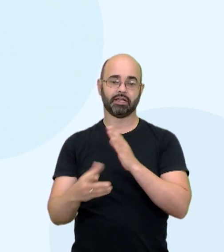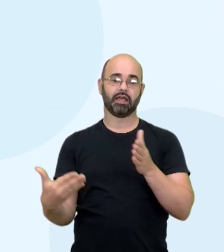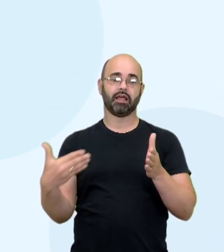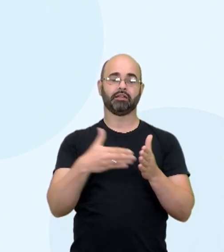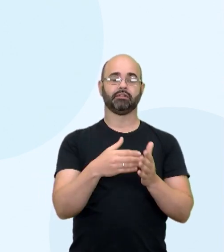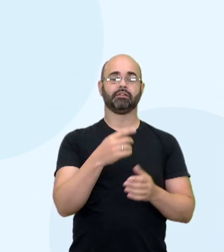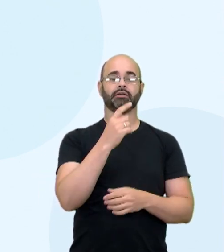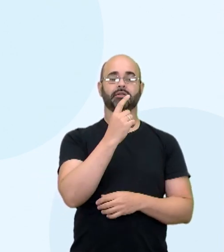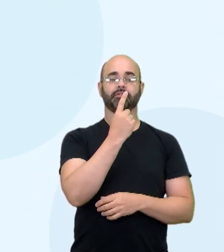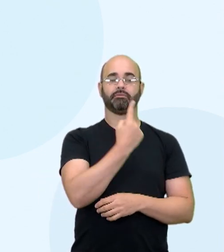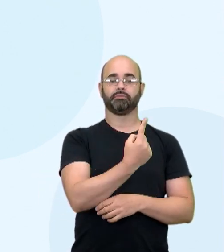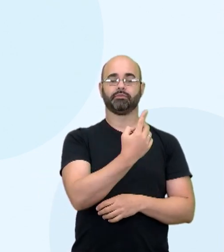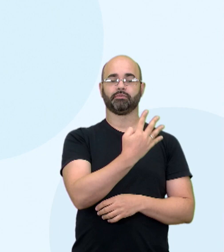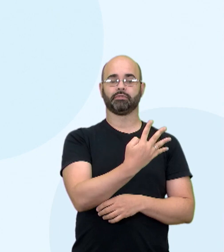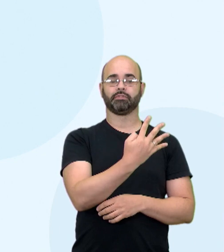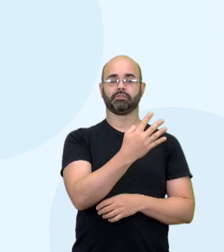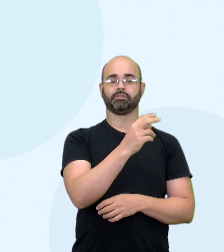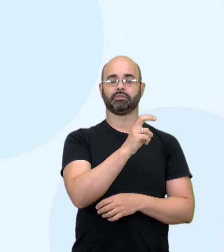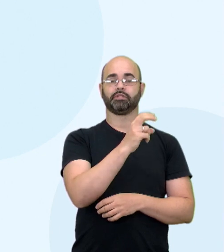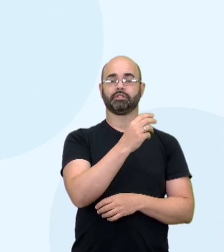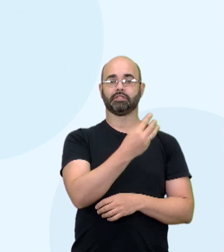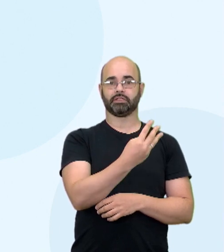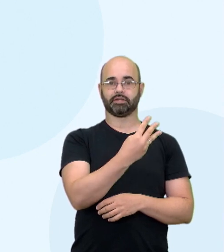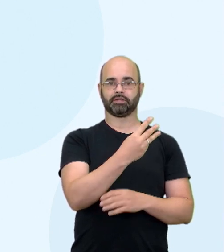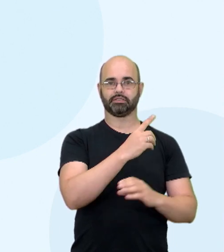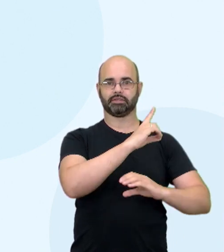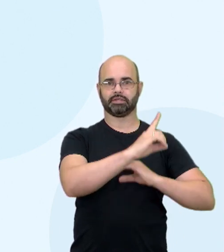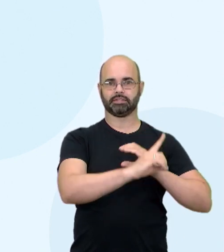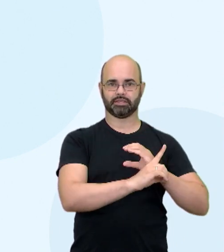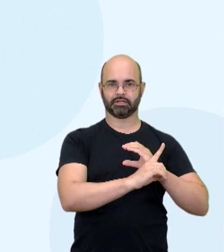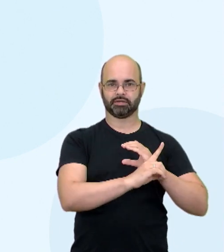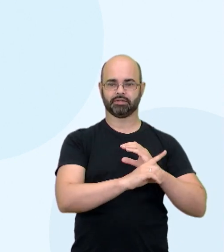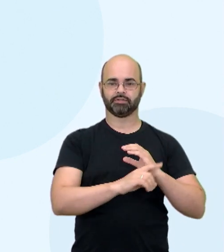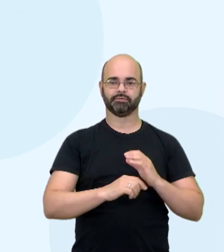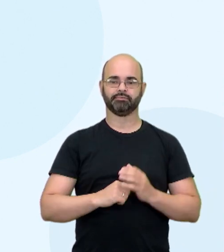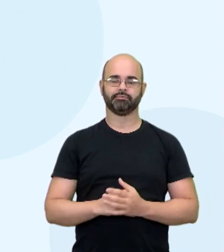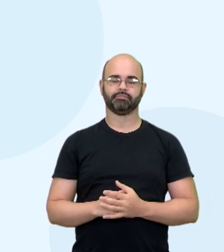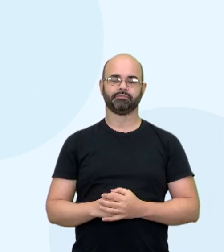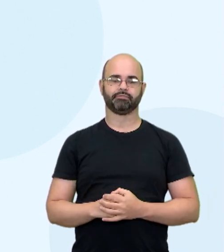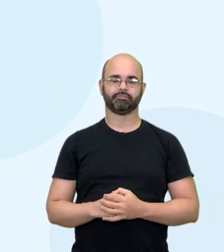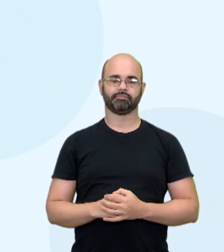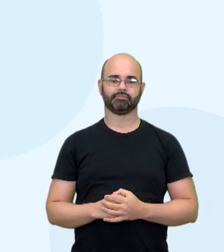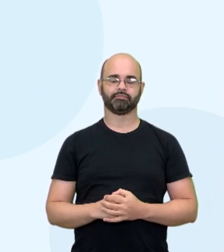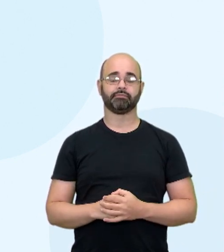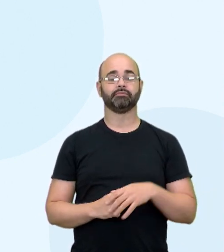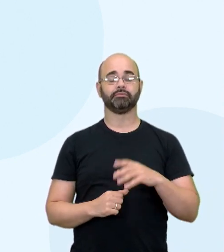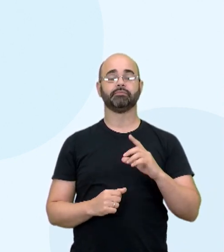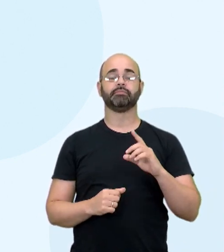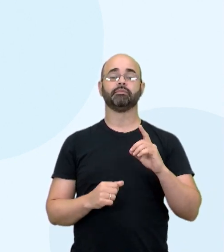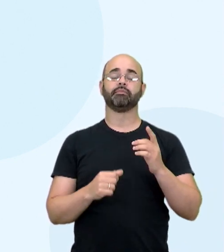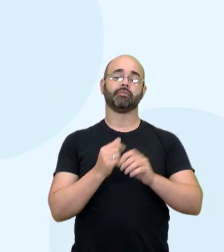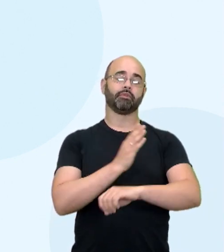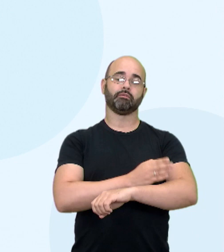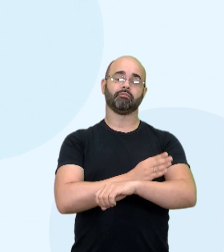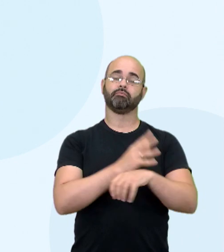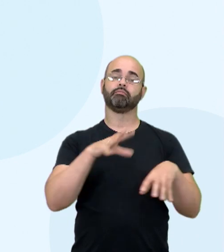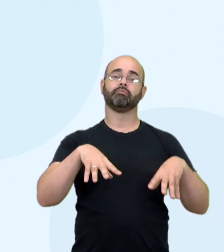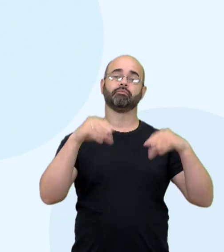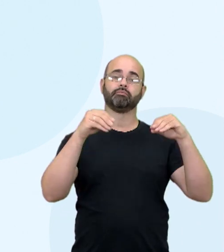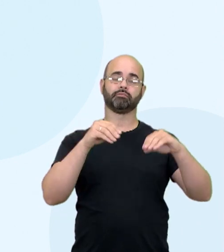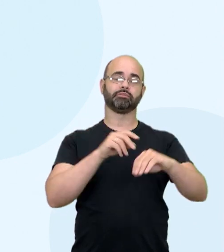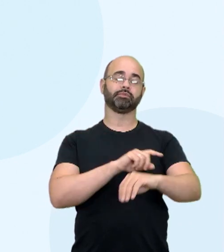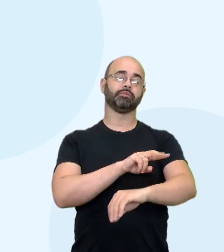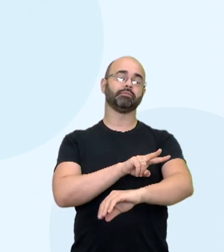1453 depois de Cristo, período a partir do qual, então, a gente já não teria mais a Idade Média, mas estaríamos em